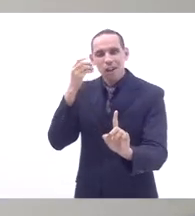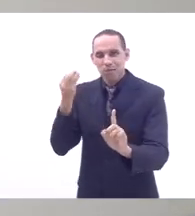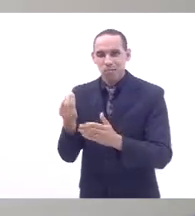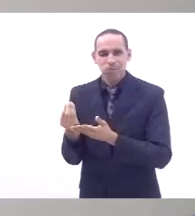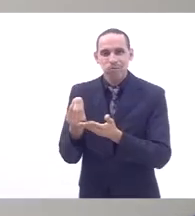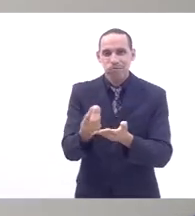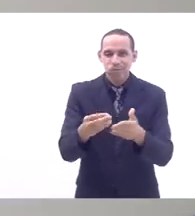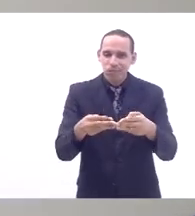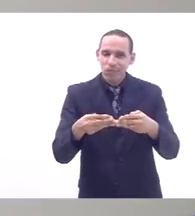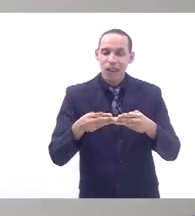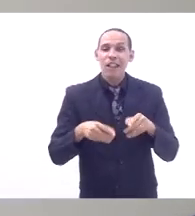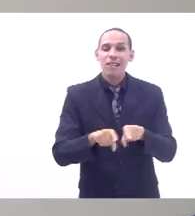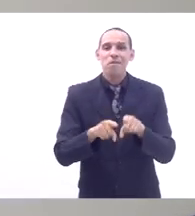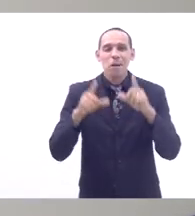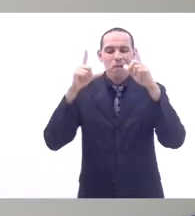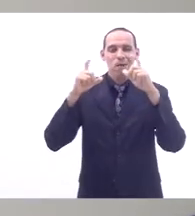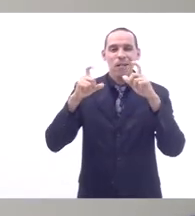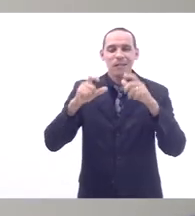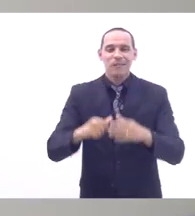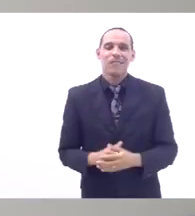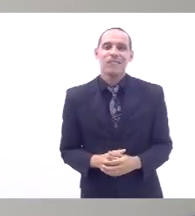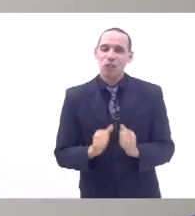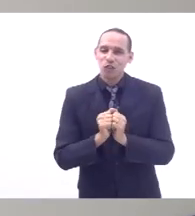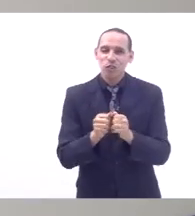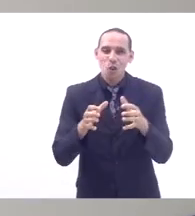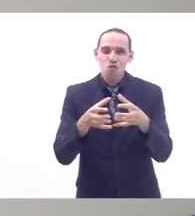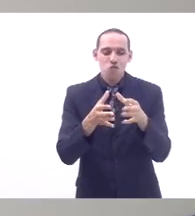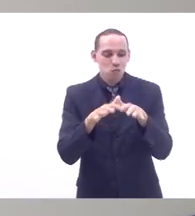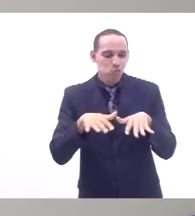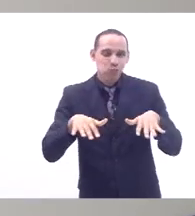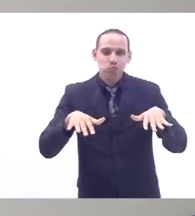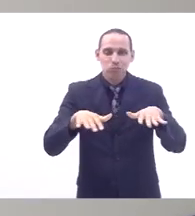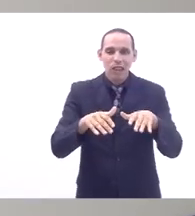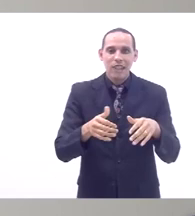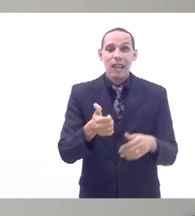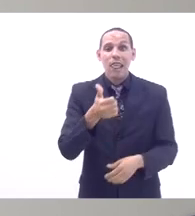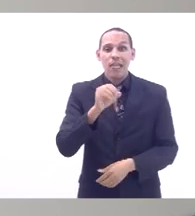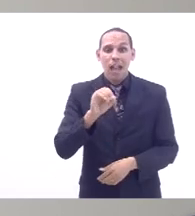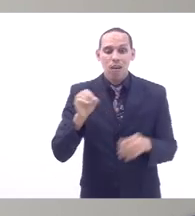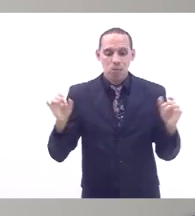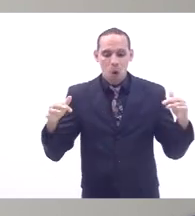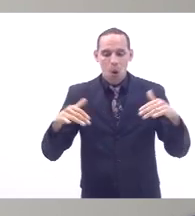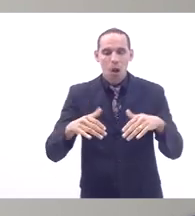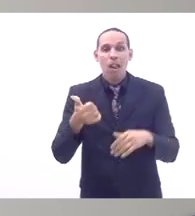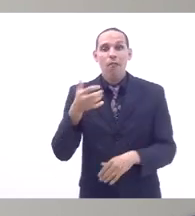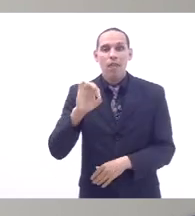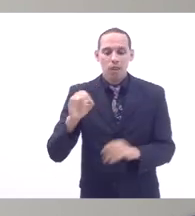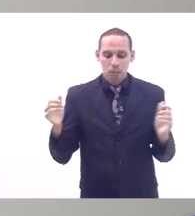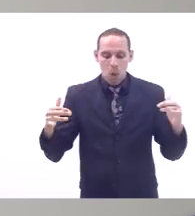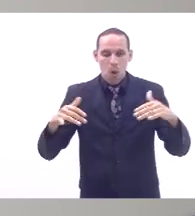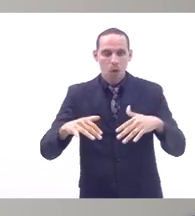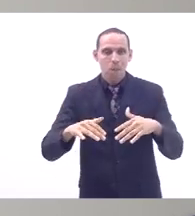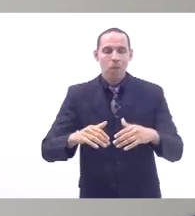as moções e fazer uma foto com os grupos, que serão de 10 em 10. Né?